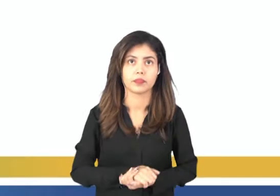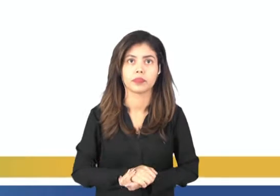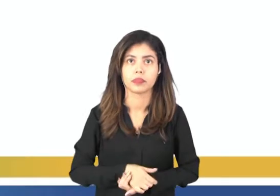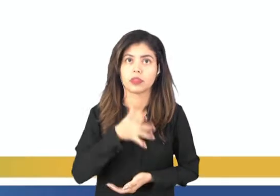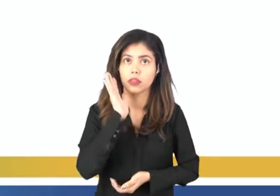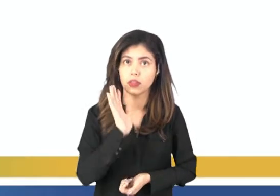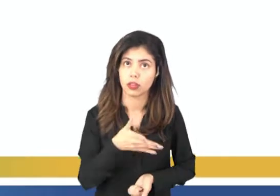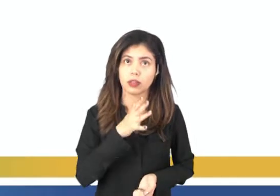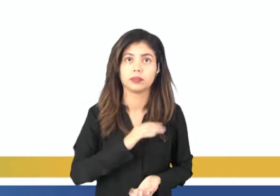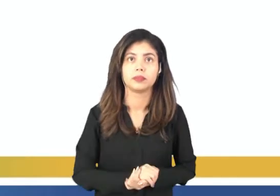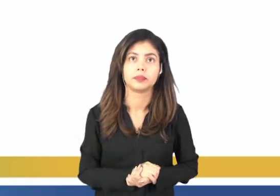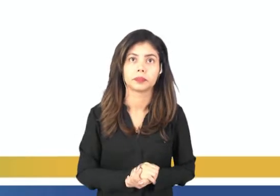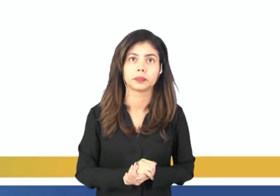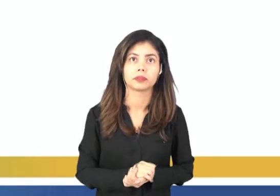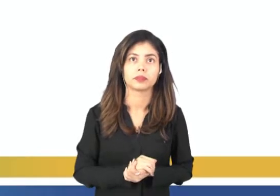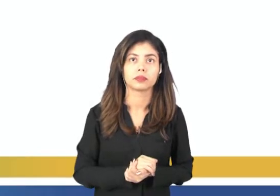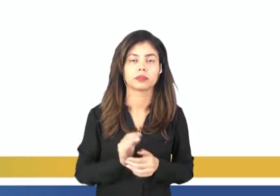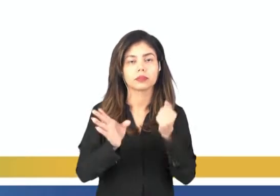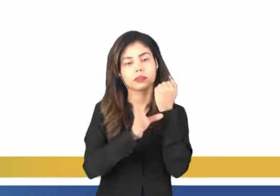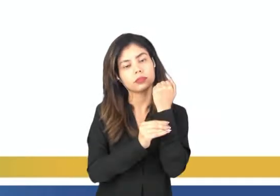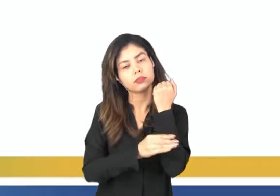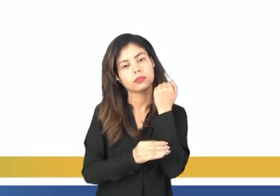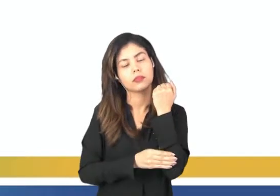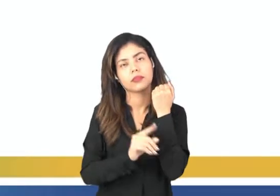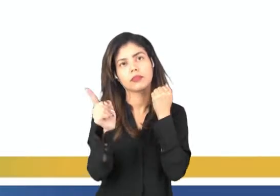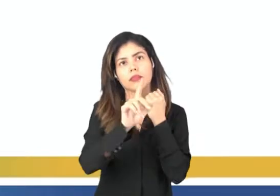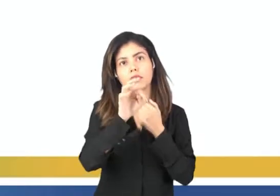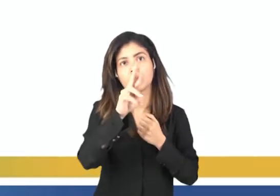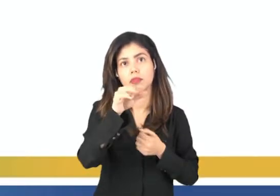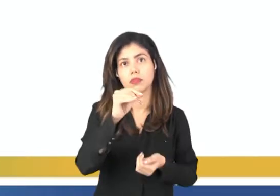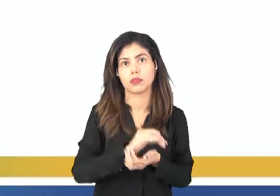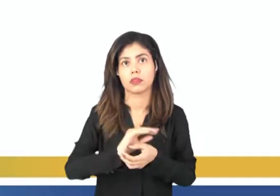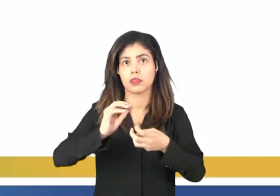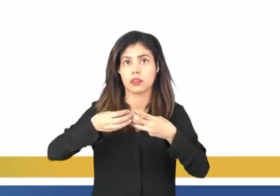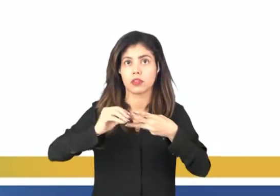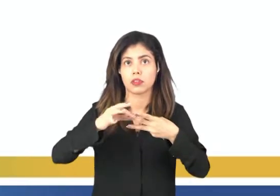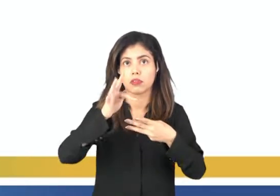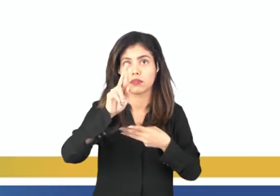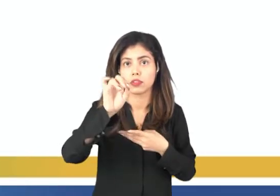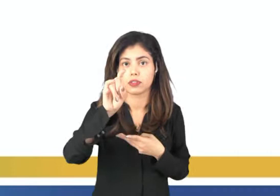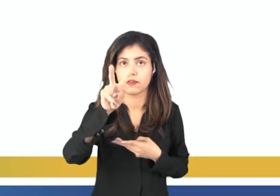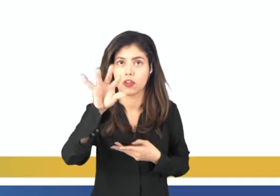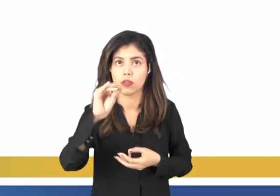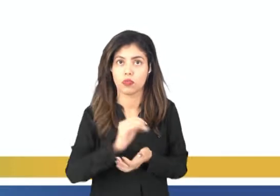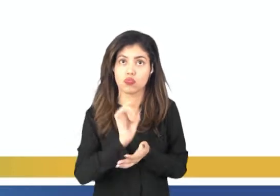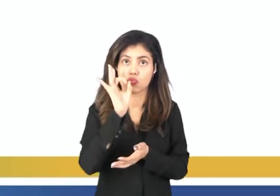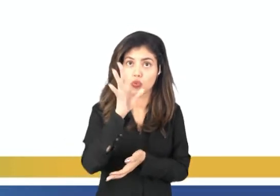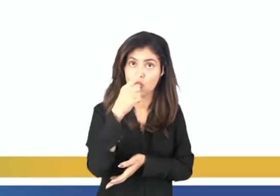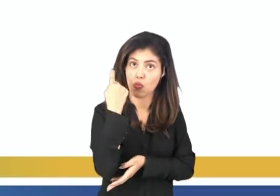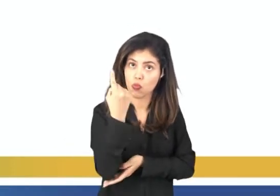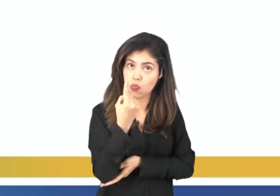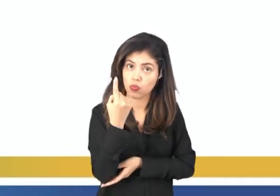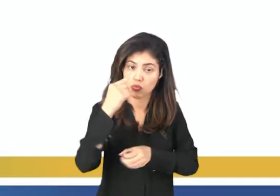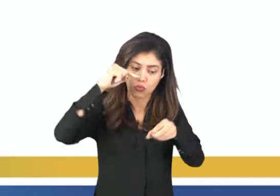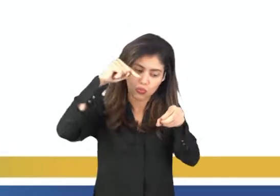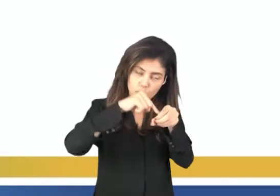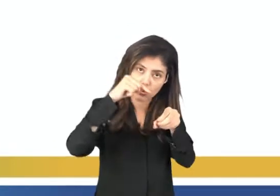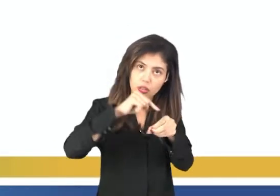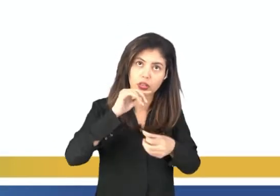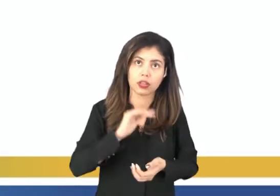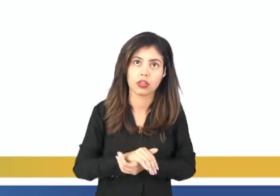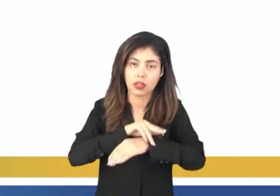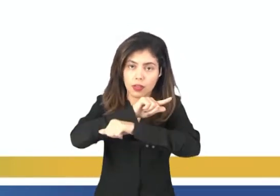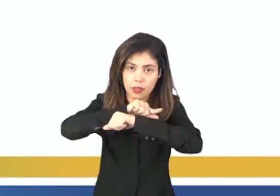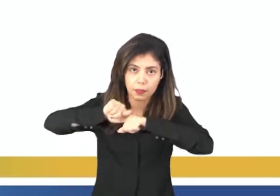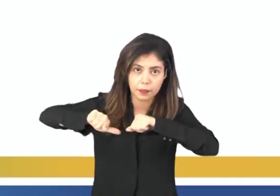já o tecido muscular não estriado as suas células são como são células fusiformes que tem apenas um único núcleo Oi